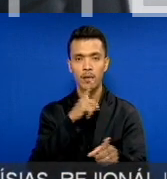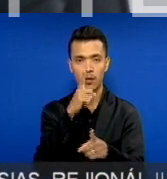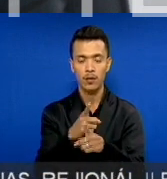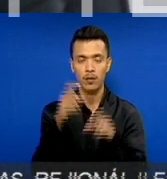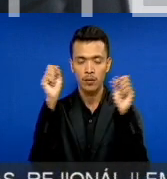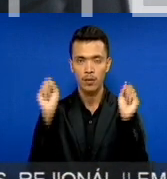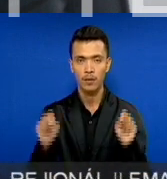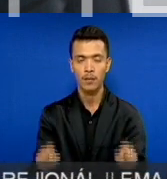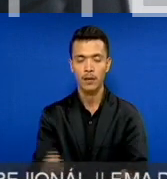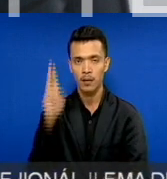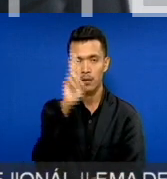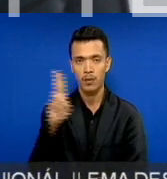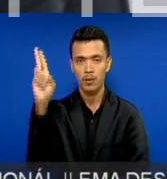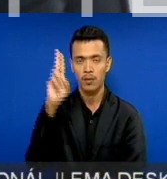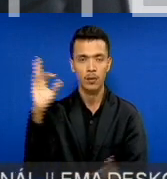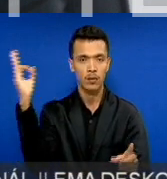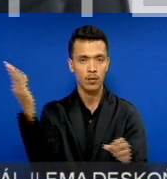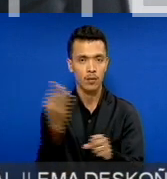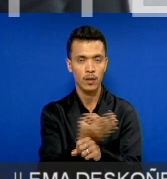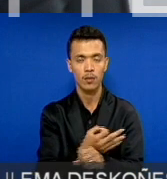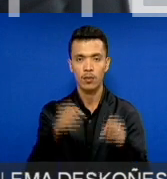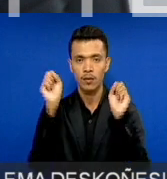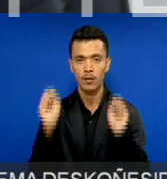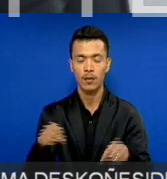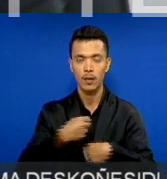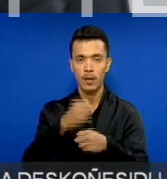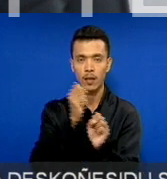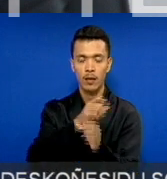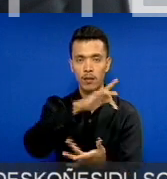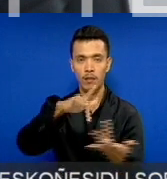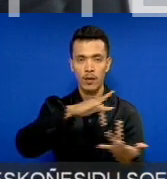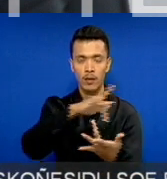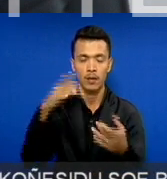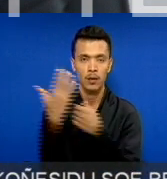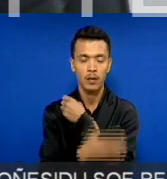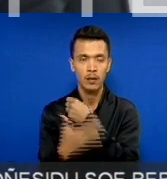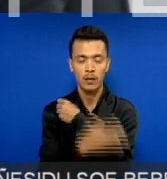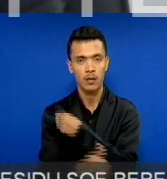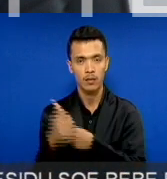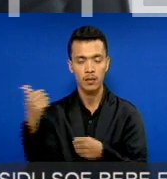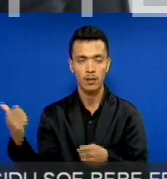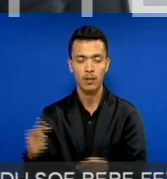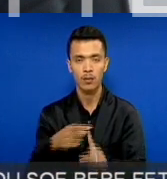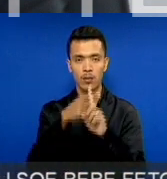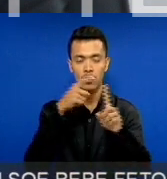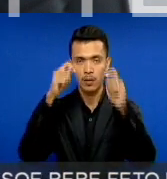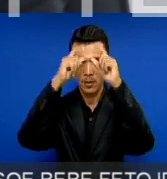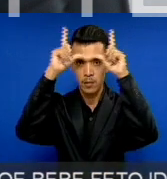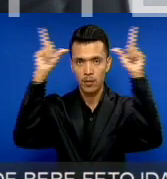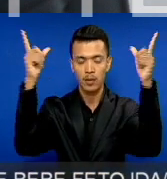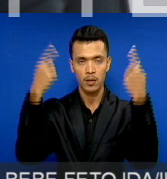bela bela usa documentos cidadãos de alo viagem estrangeira. Saiu se tem território nacional, vai